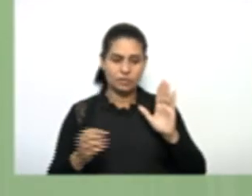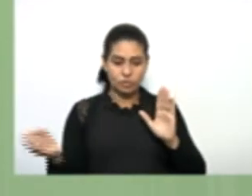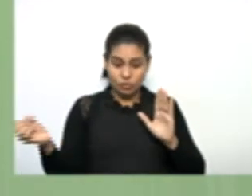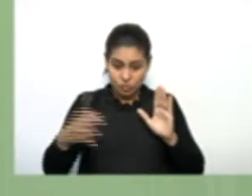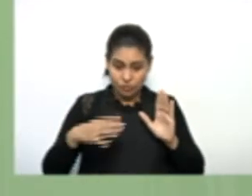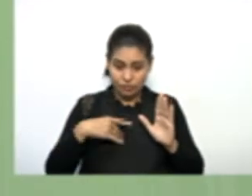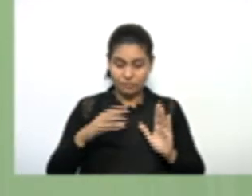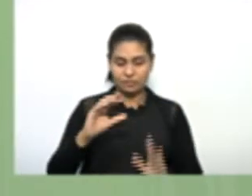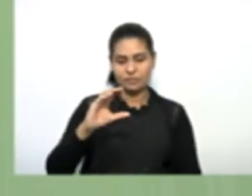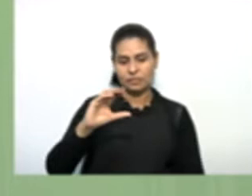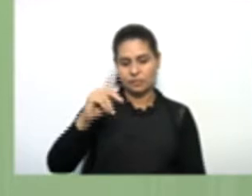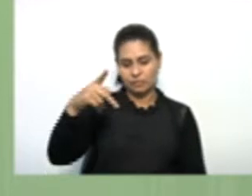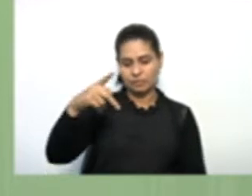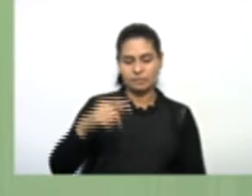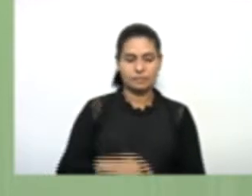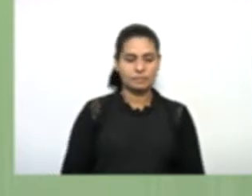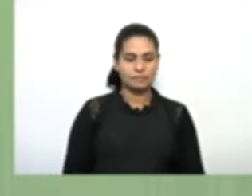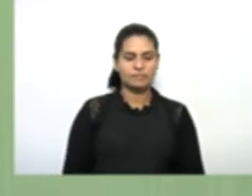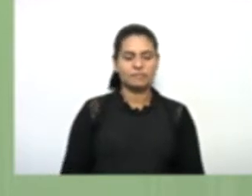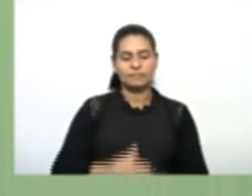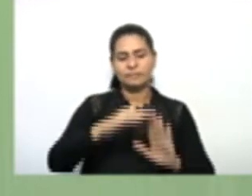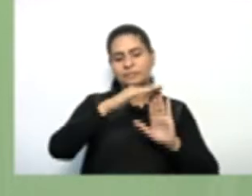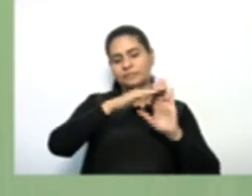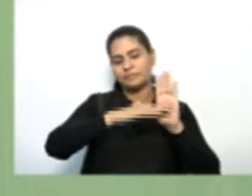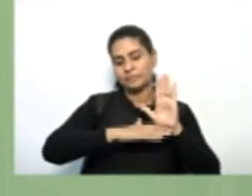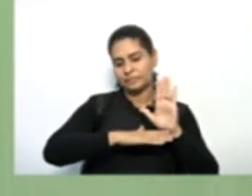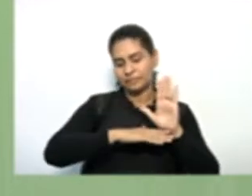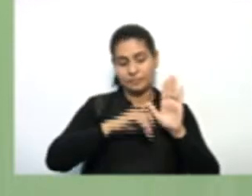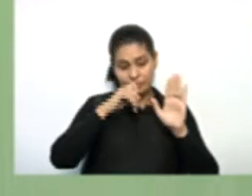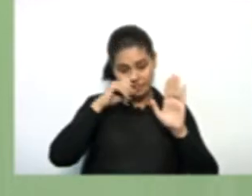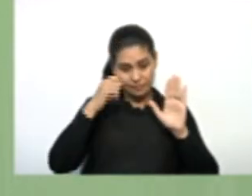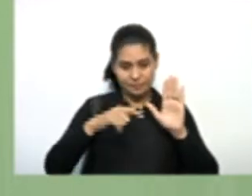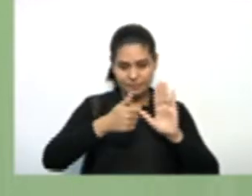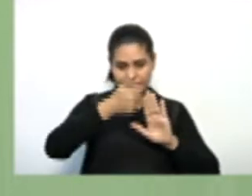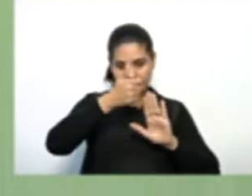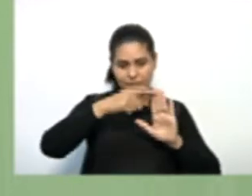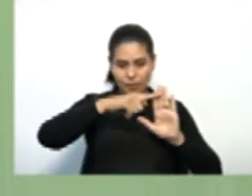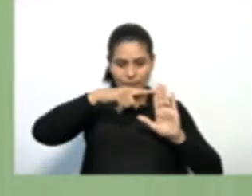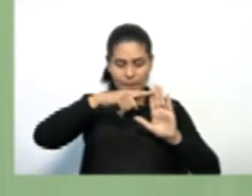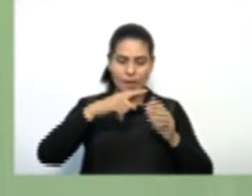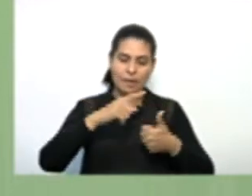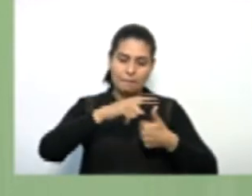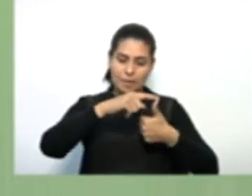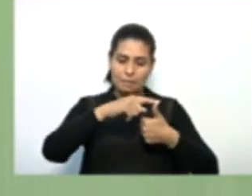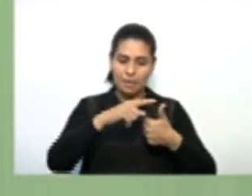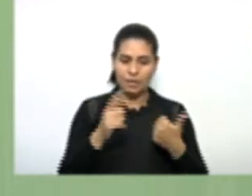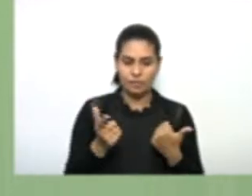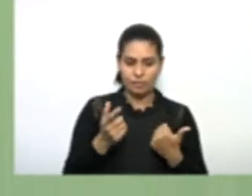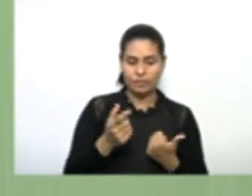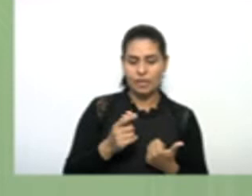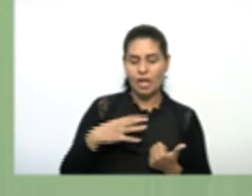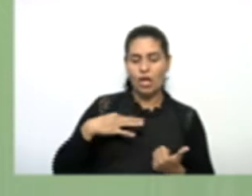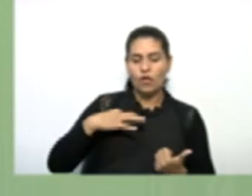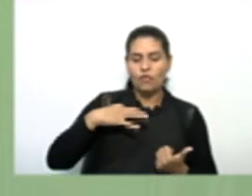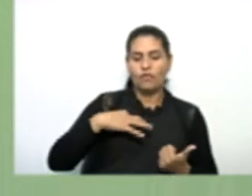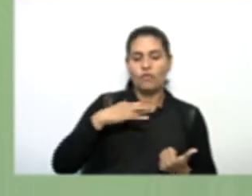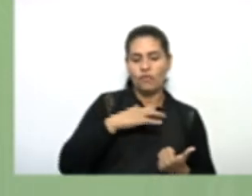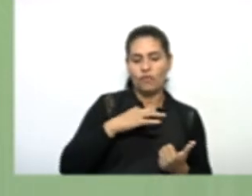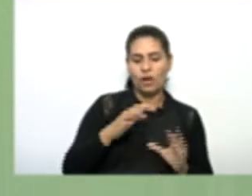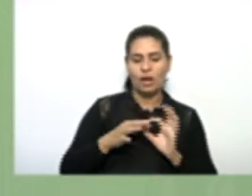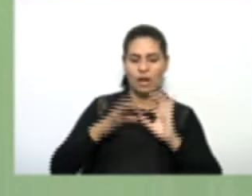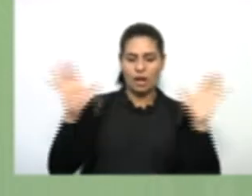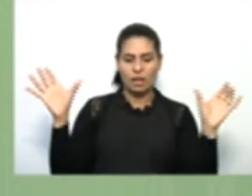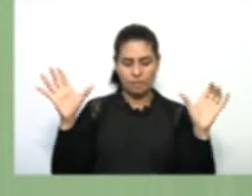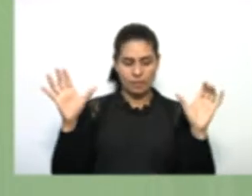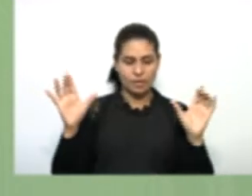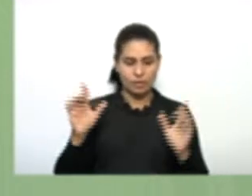atuais do cooperativismo. Nós temos uma lista de princípios. O primeiro é a adesão voluntária e livre. Quando eu falo adesão, eu